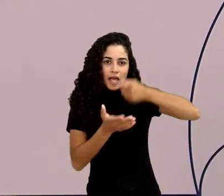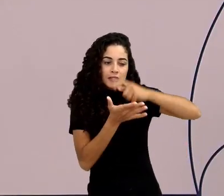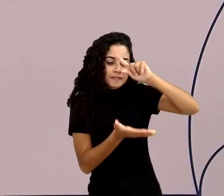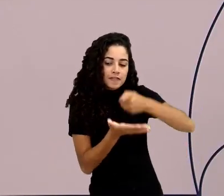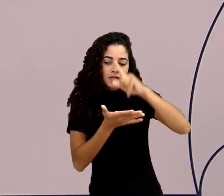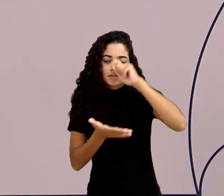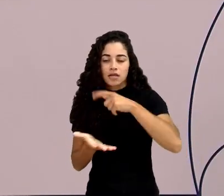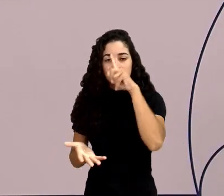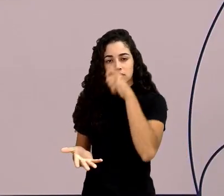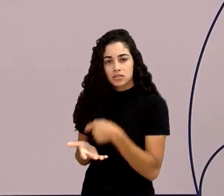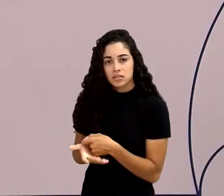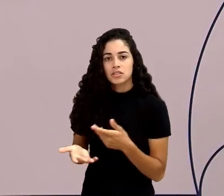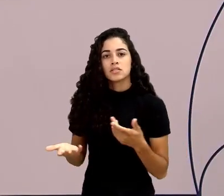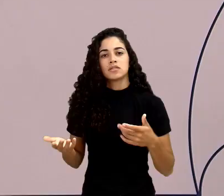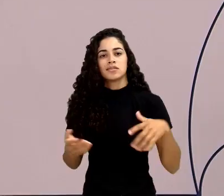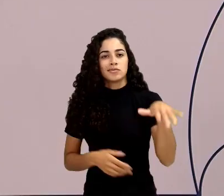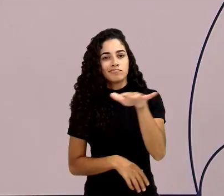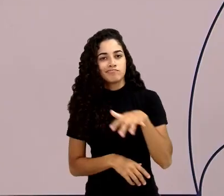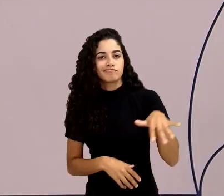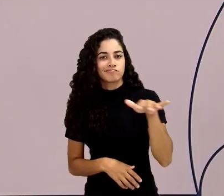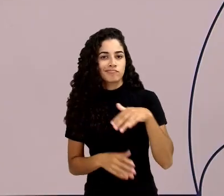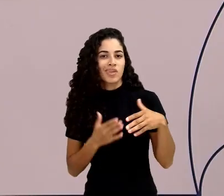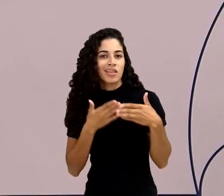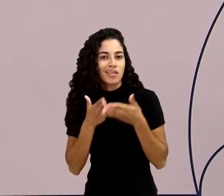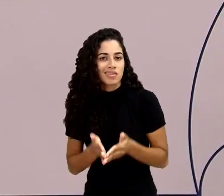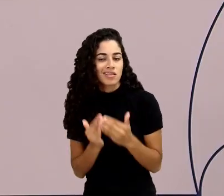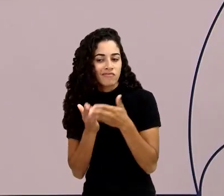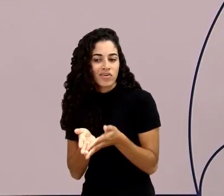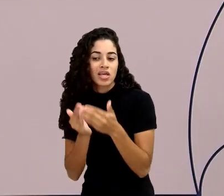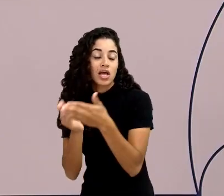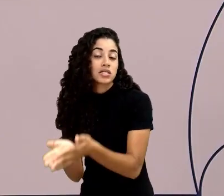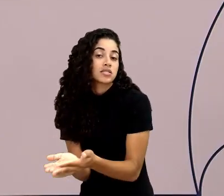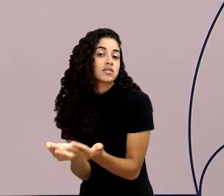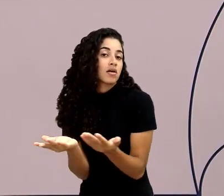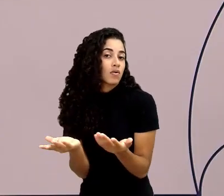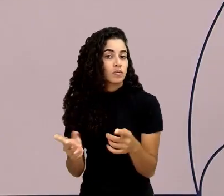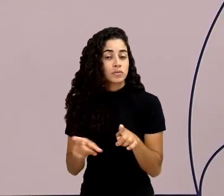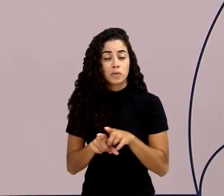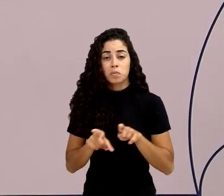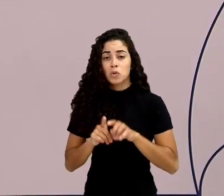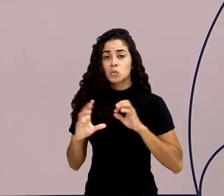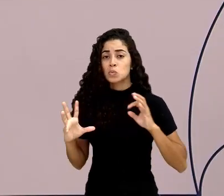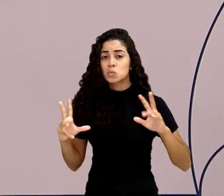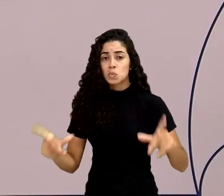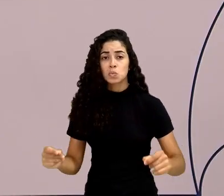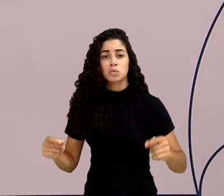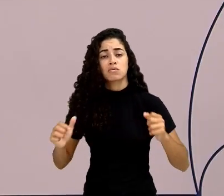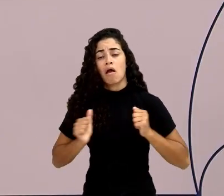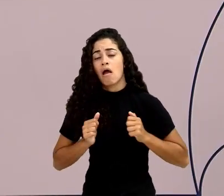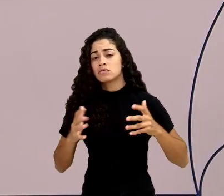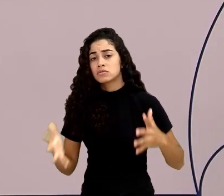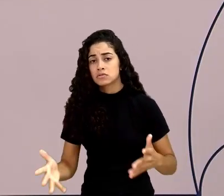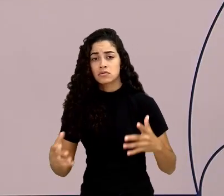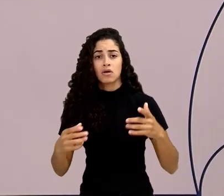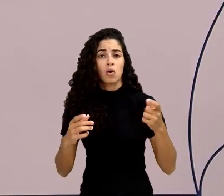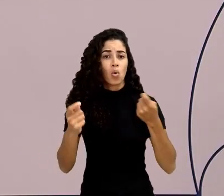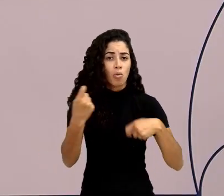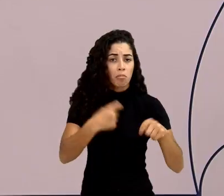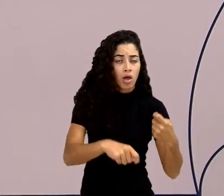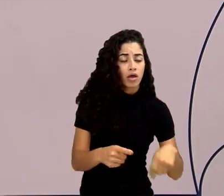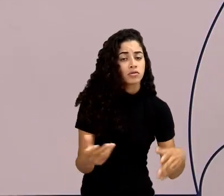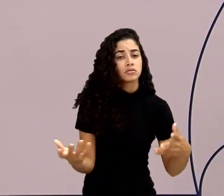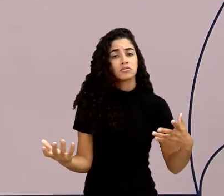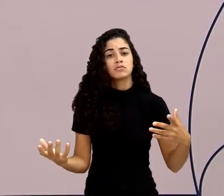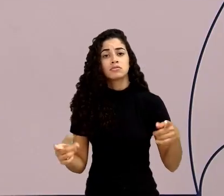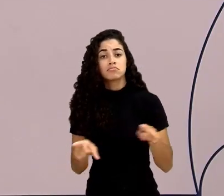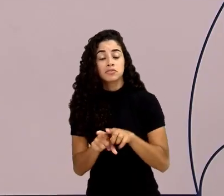para essas navegações, né, e para todas as ações de comércio, né,